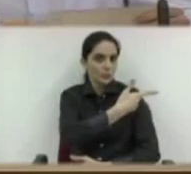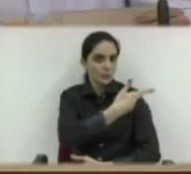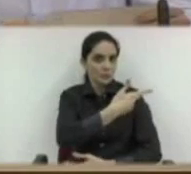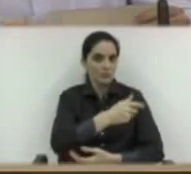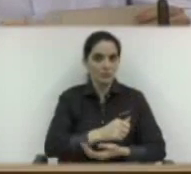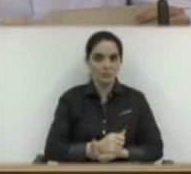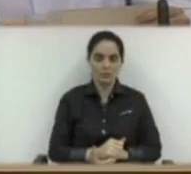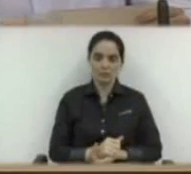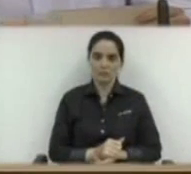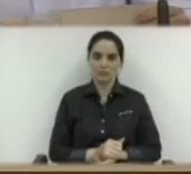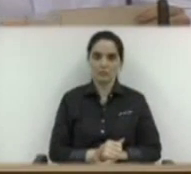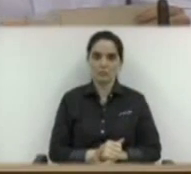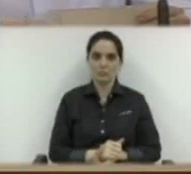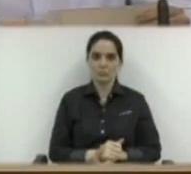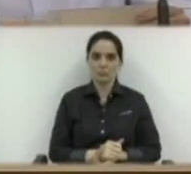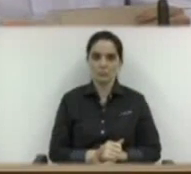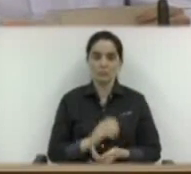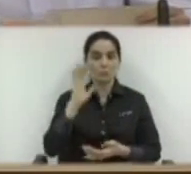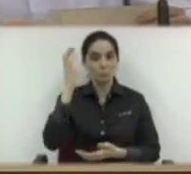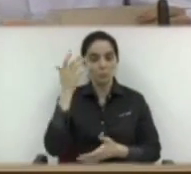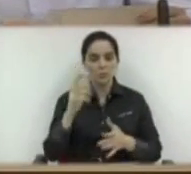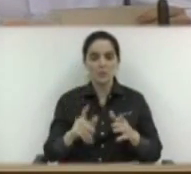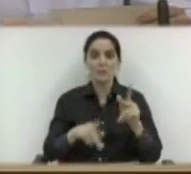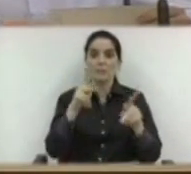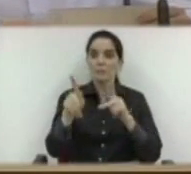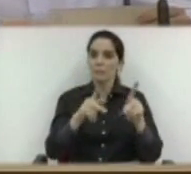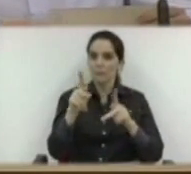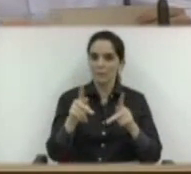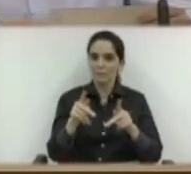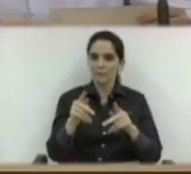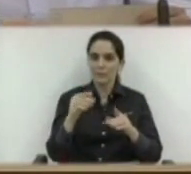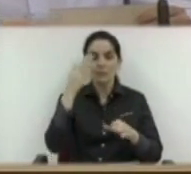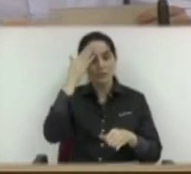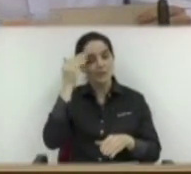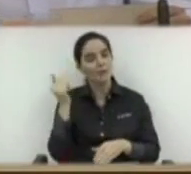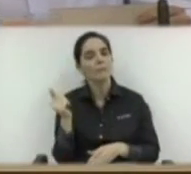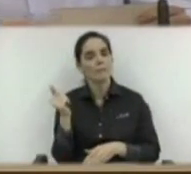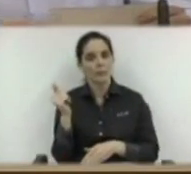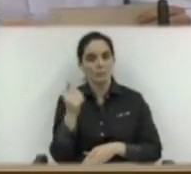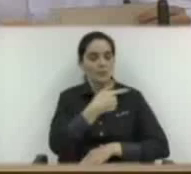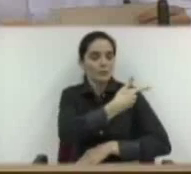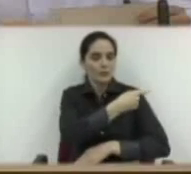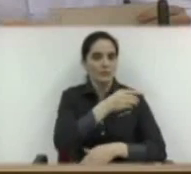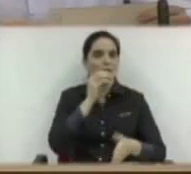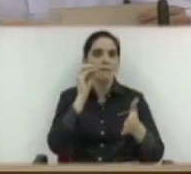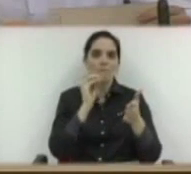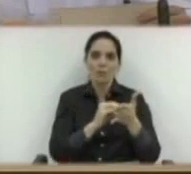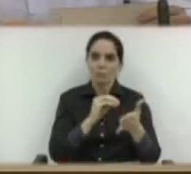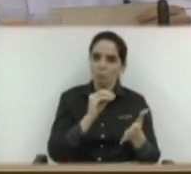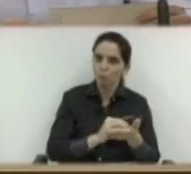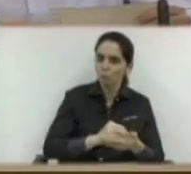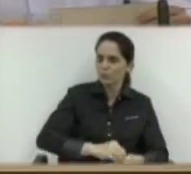na população, sabendo que algumas estão em falta, não só aqui em Limeira, mas